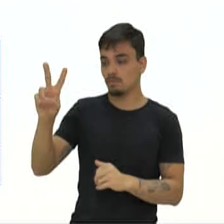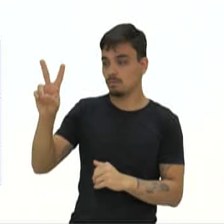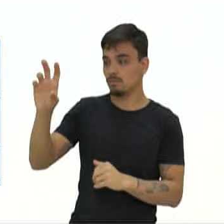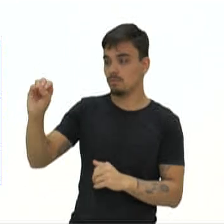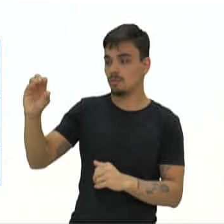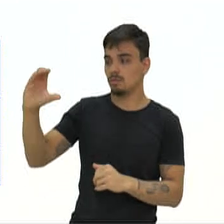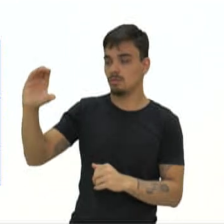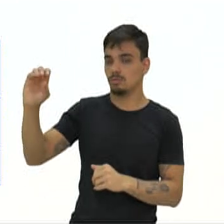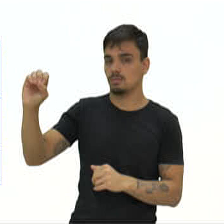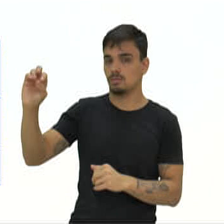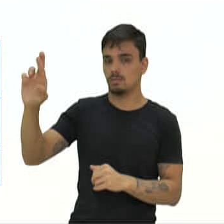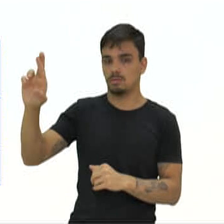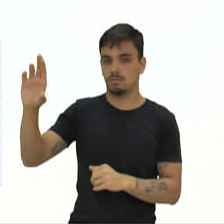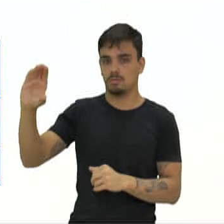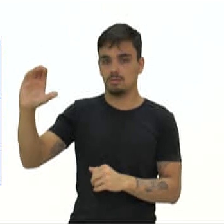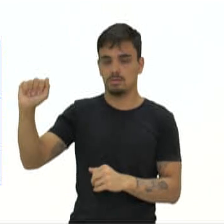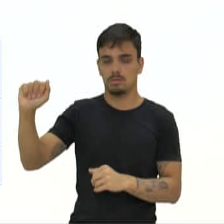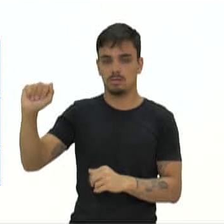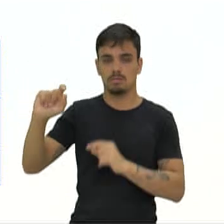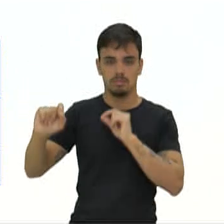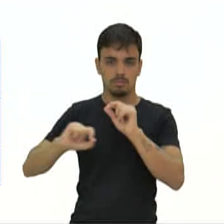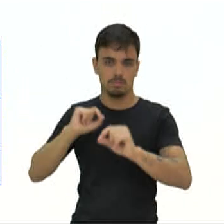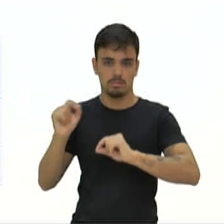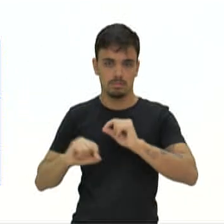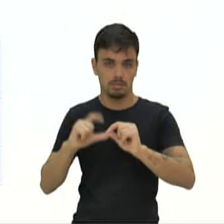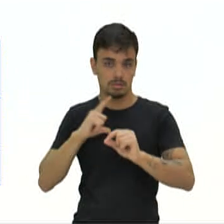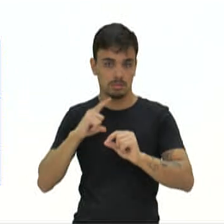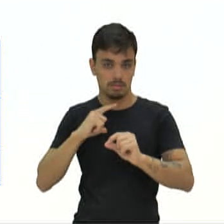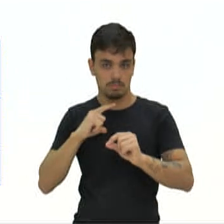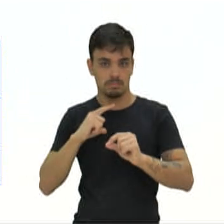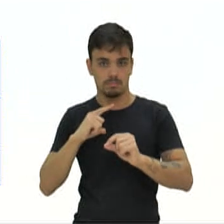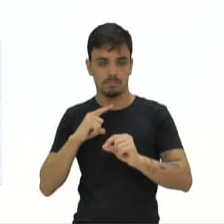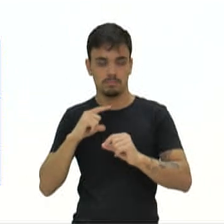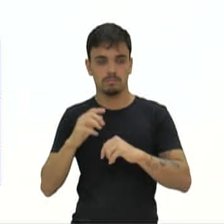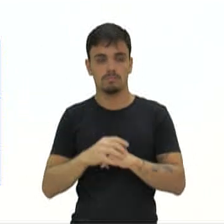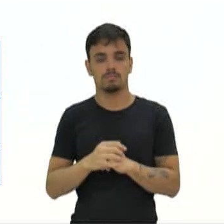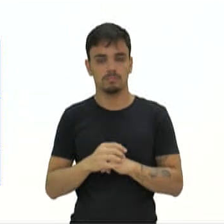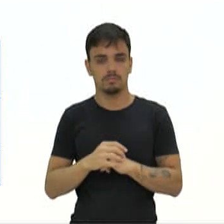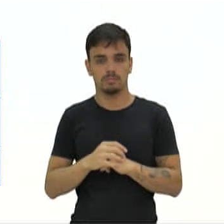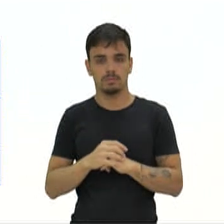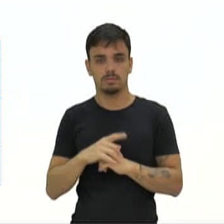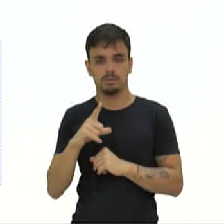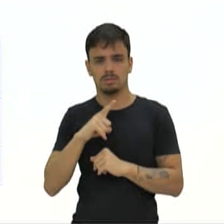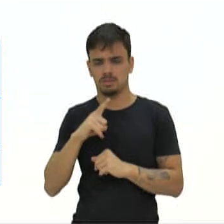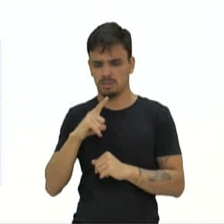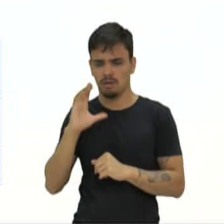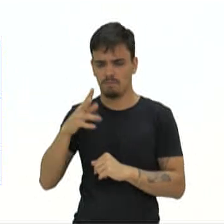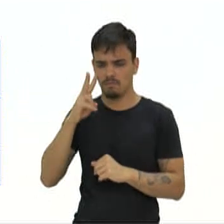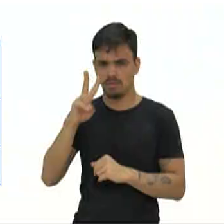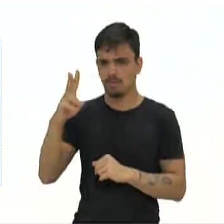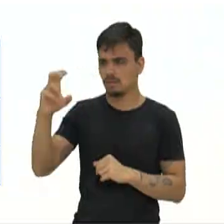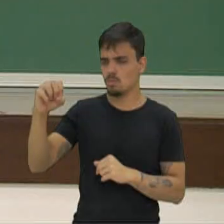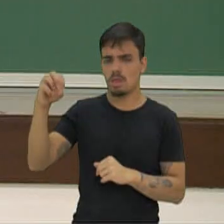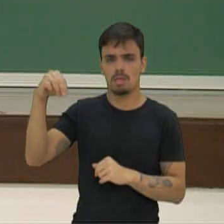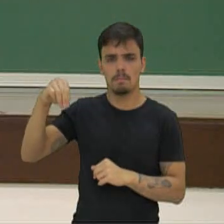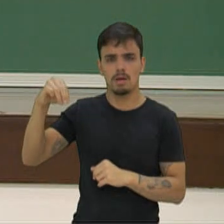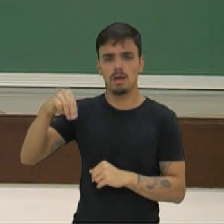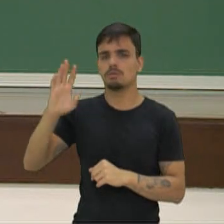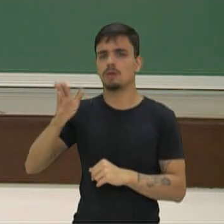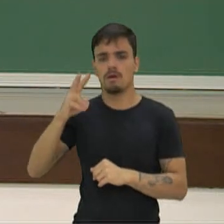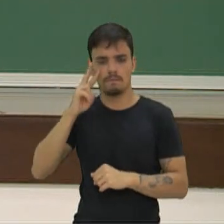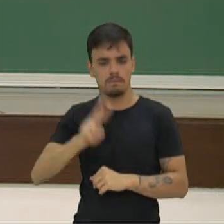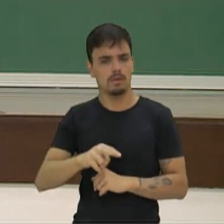é um processo de erosão que pode ter meio metro a 30, 5, já vi Vossoroca de 50 metros. É uma coisa